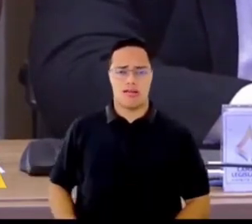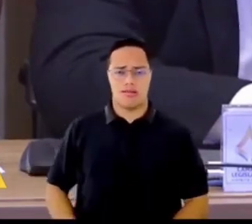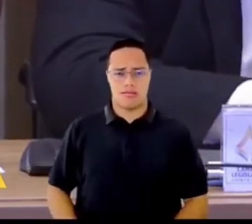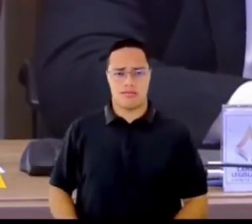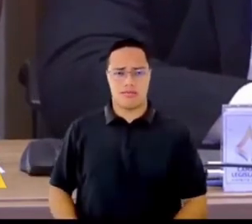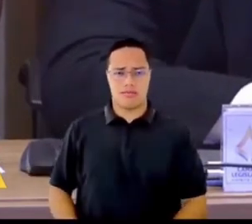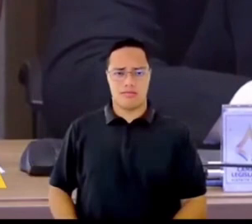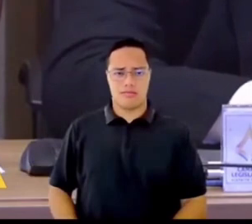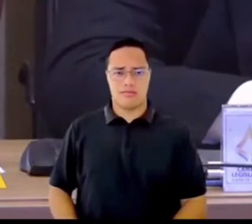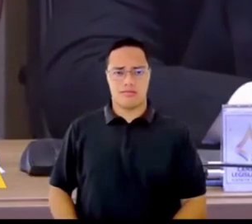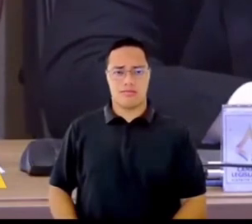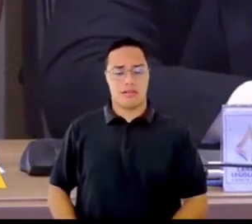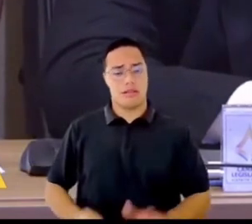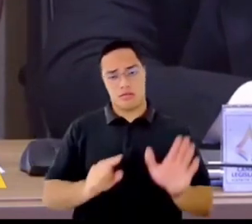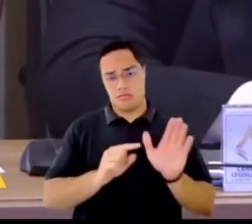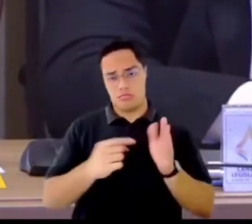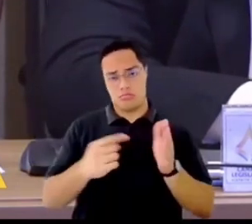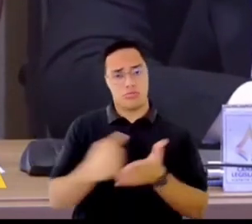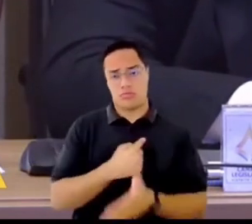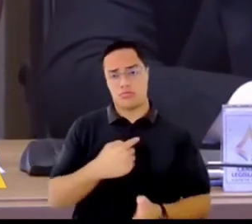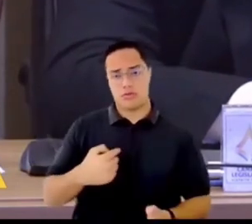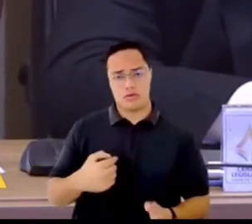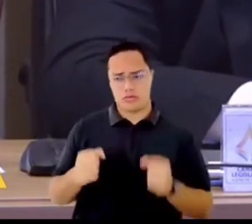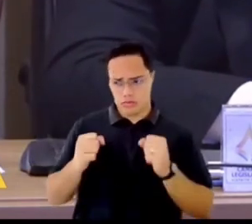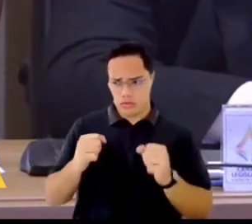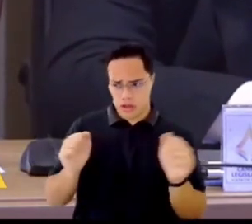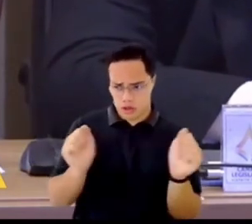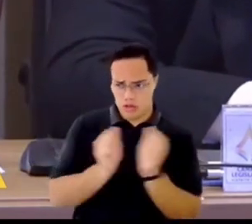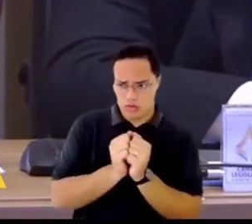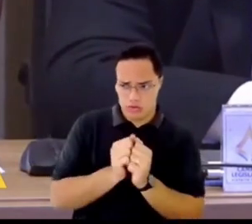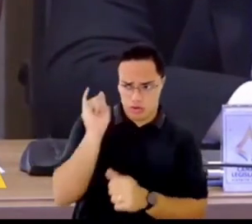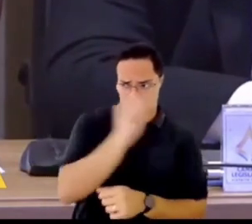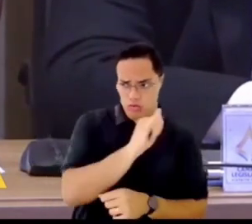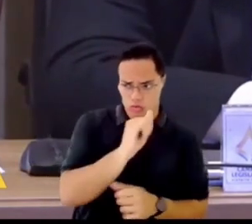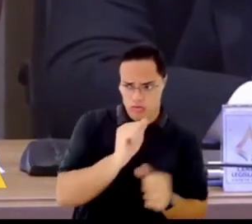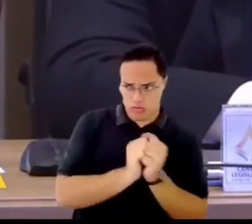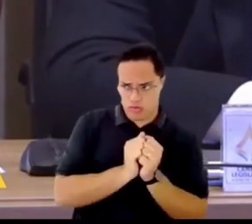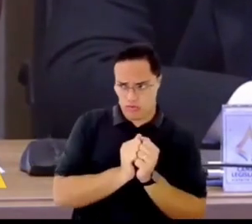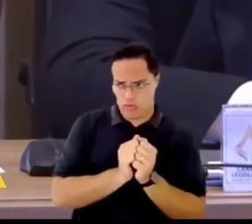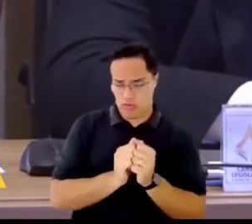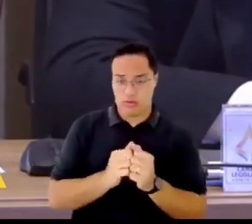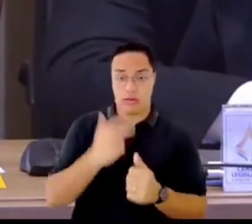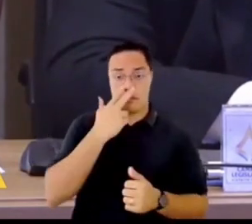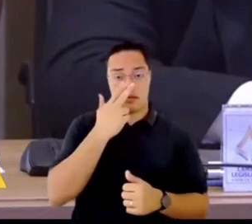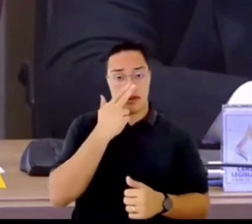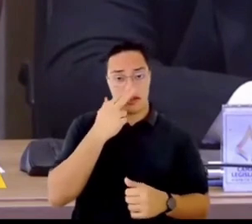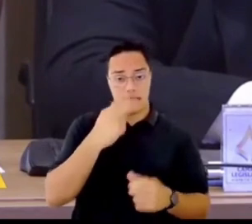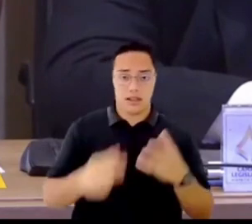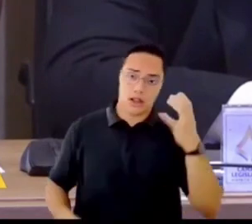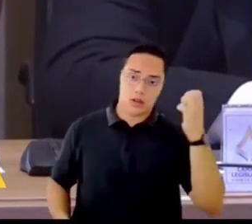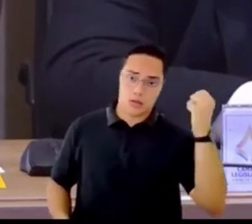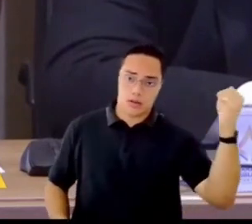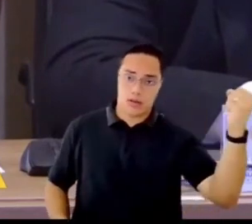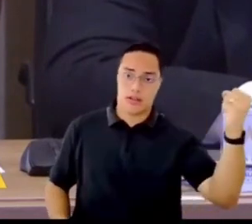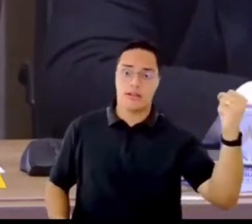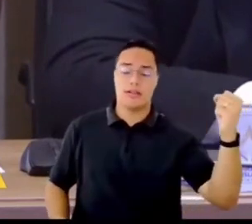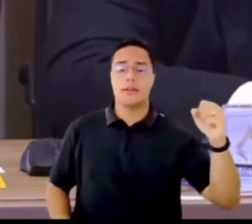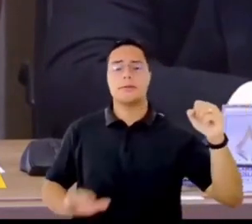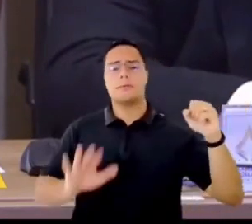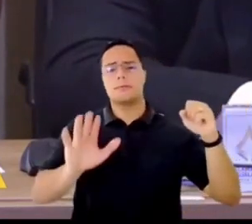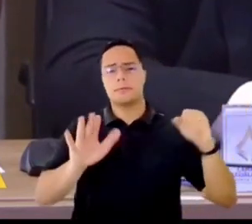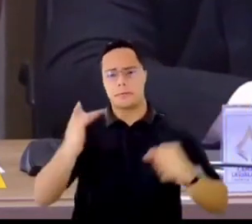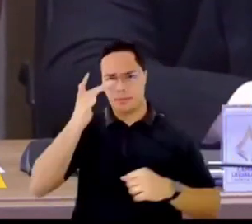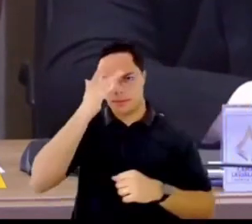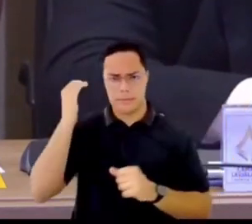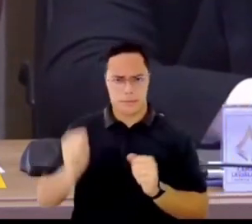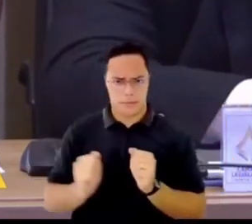esse favor de levá-lo ao aeroporto, como se ele estivesse indo para uma viagem. E uma pessoa que estava comigo, que